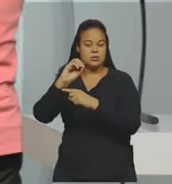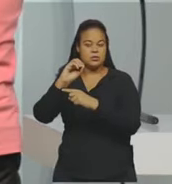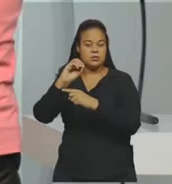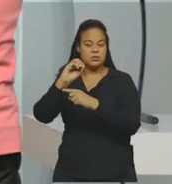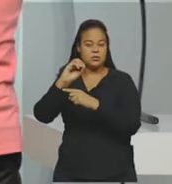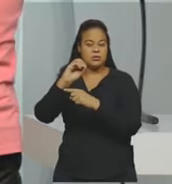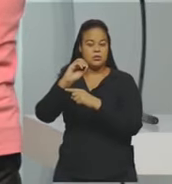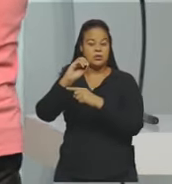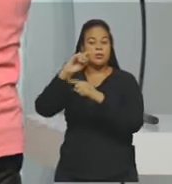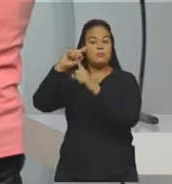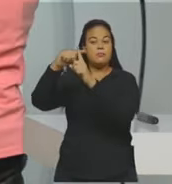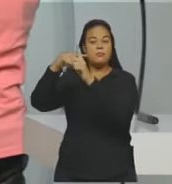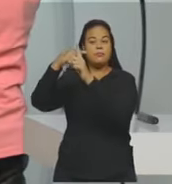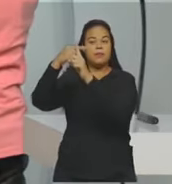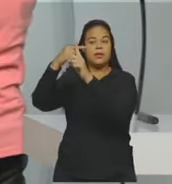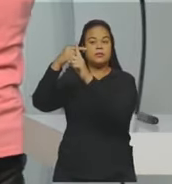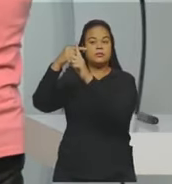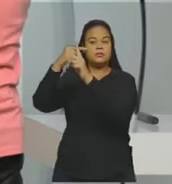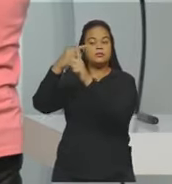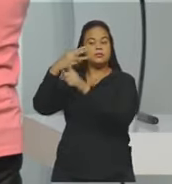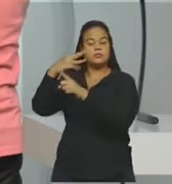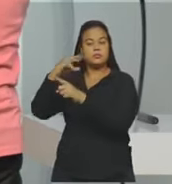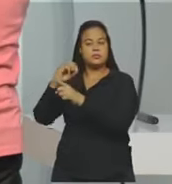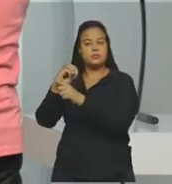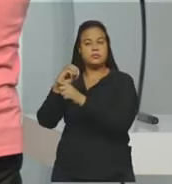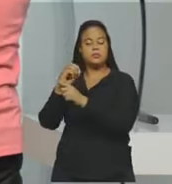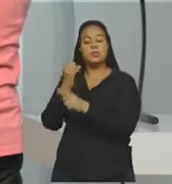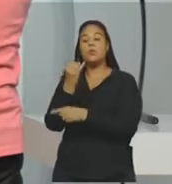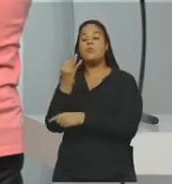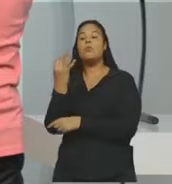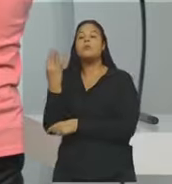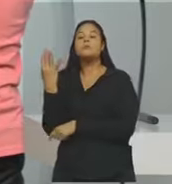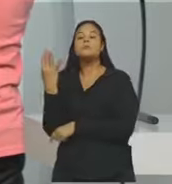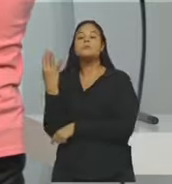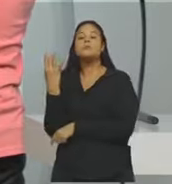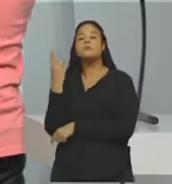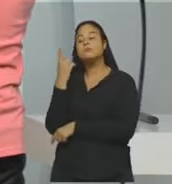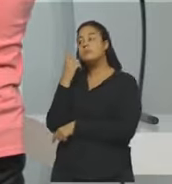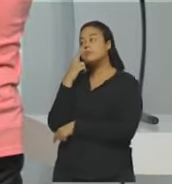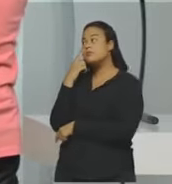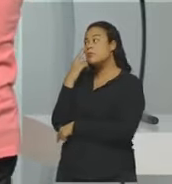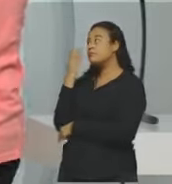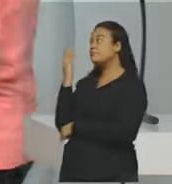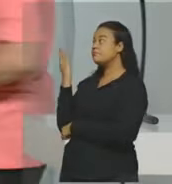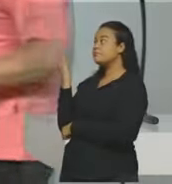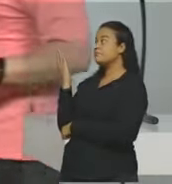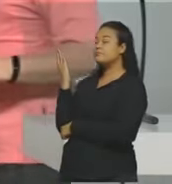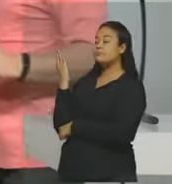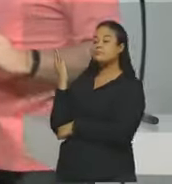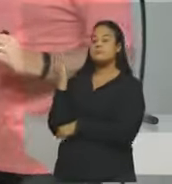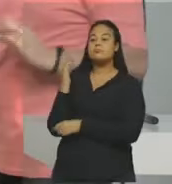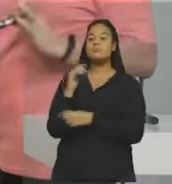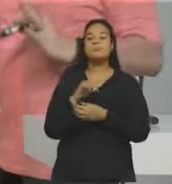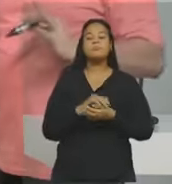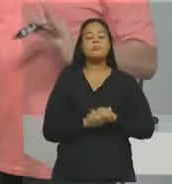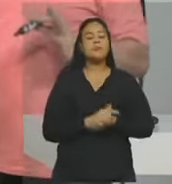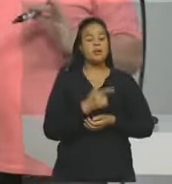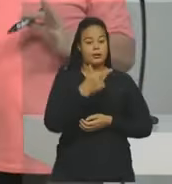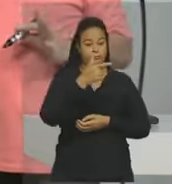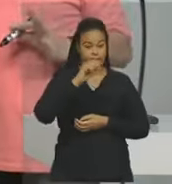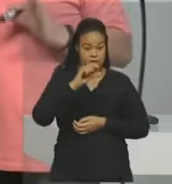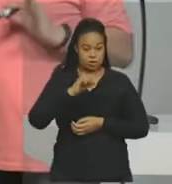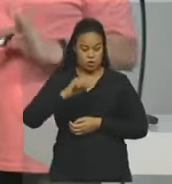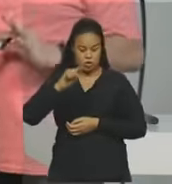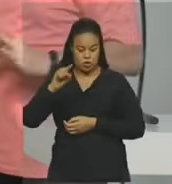30. Fazendo essa conta aqui, vai dar 1.800 sobre 90, que dá 20 ohms. Essa é a minha